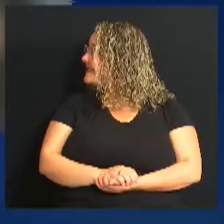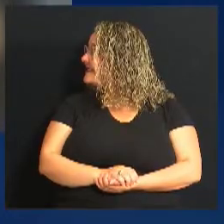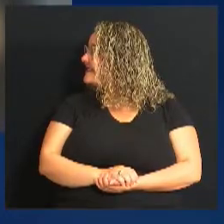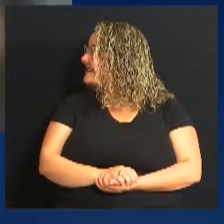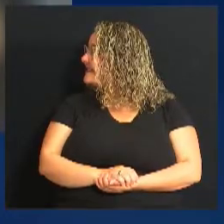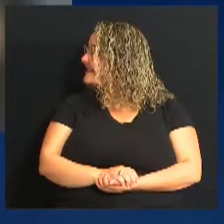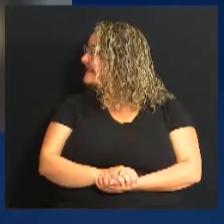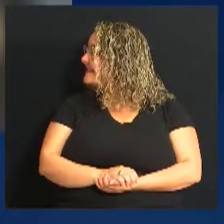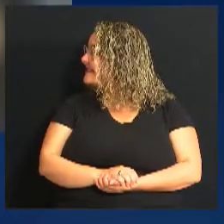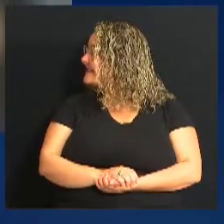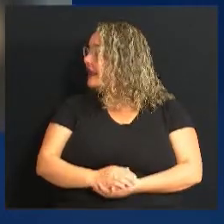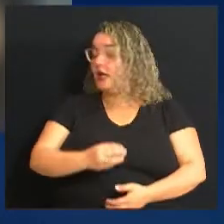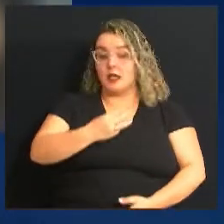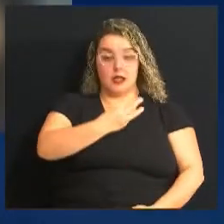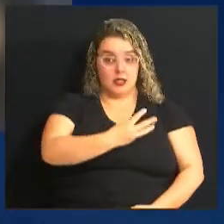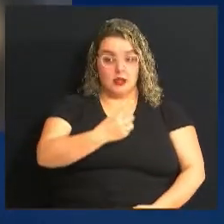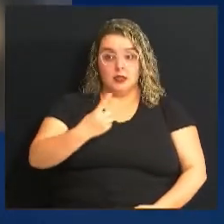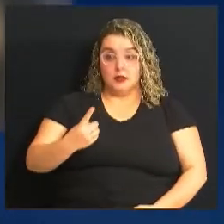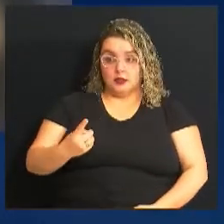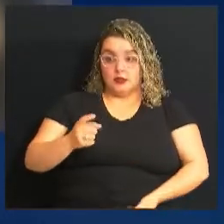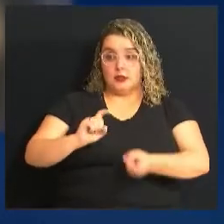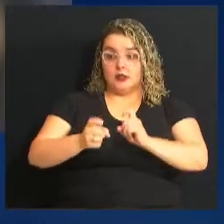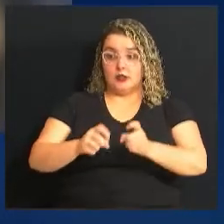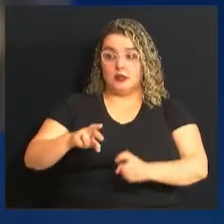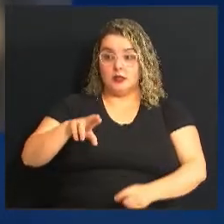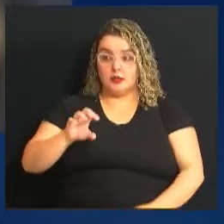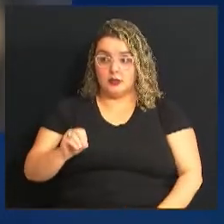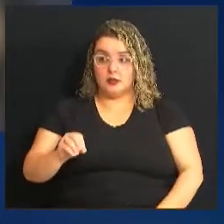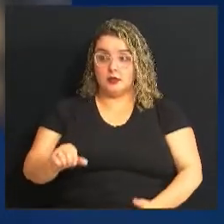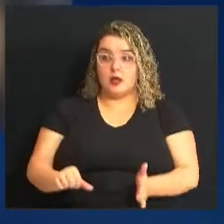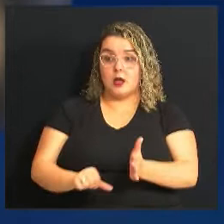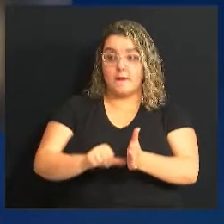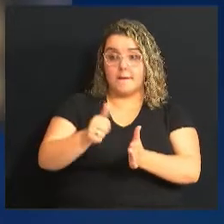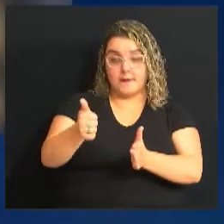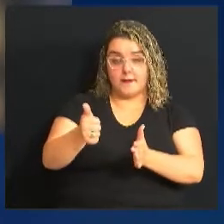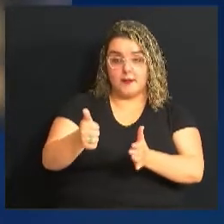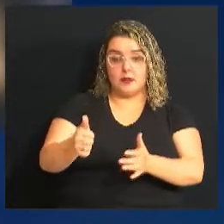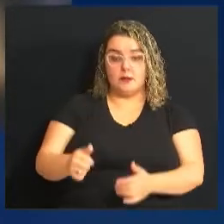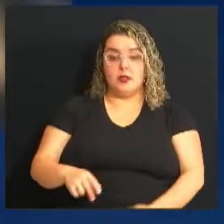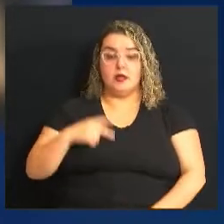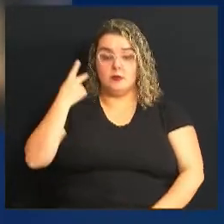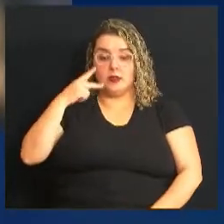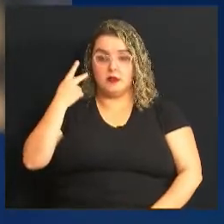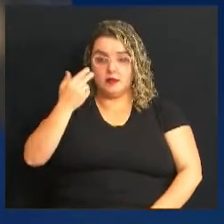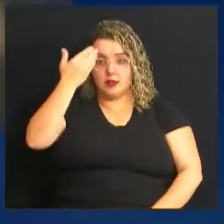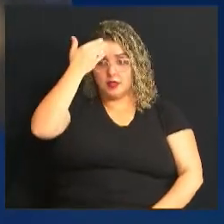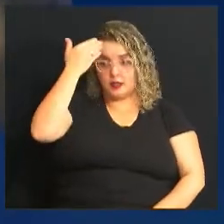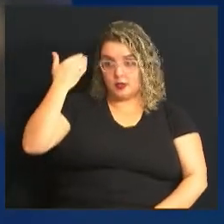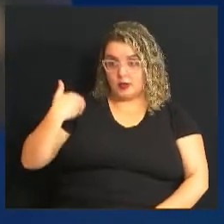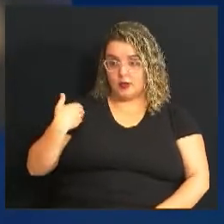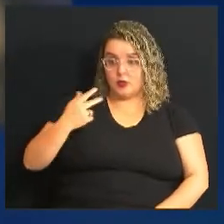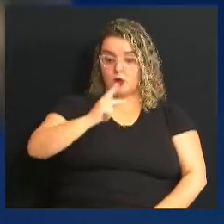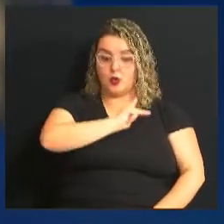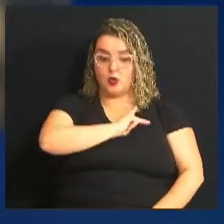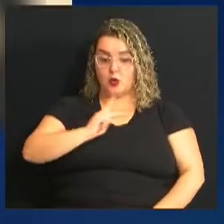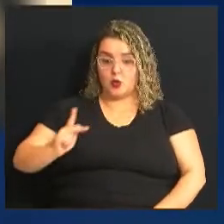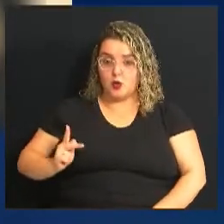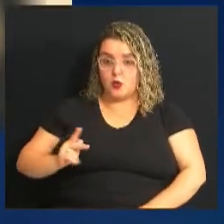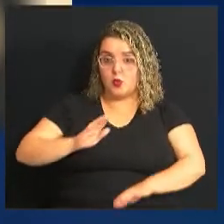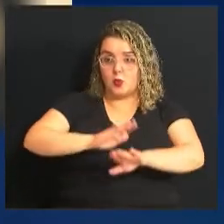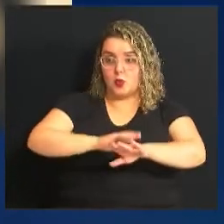Na 31ª reunião ordinária, a primeira conduzida pela vereadora Débora Palermo como presidente em